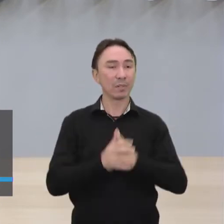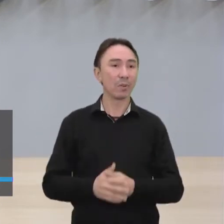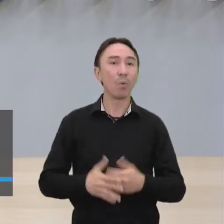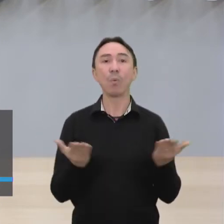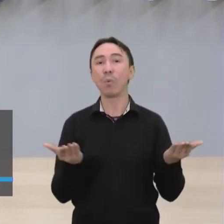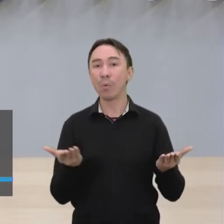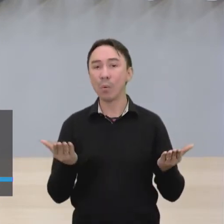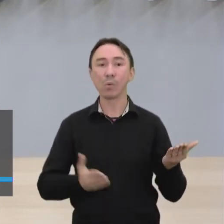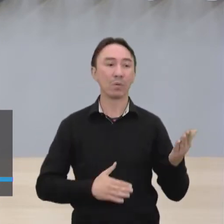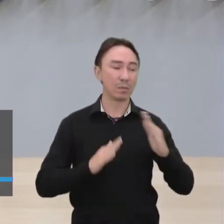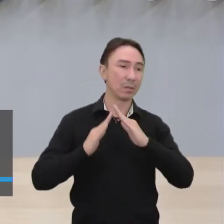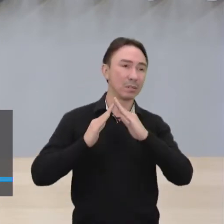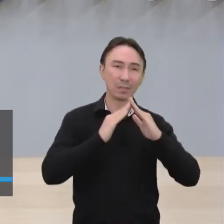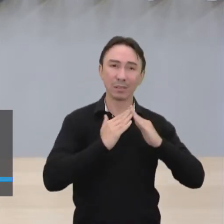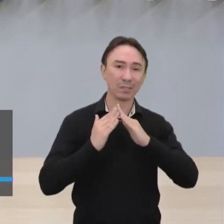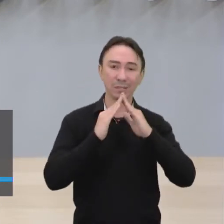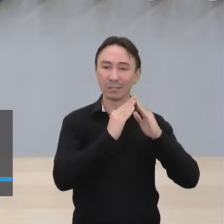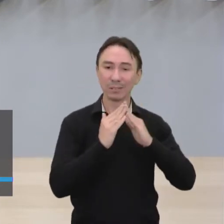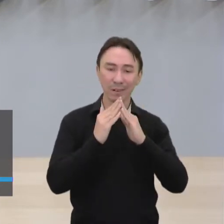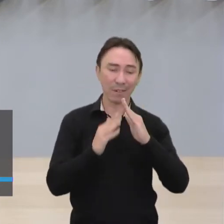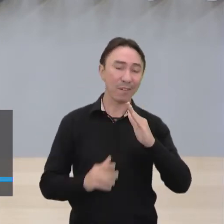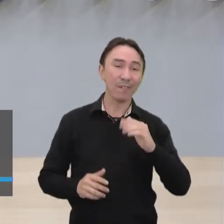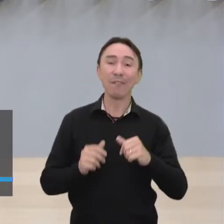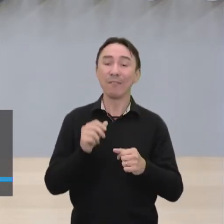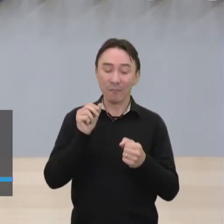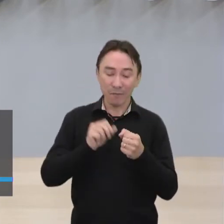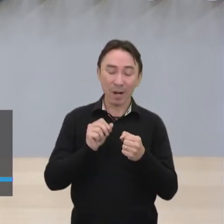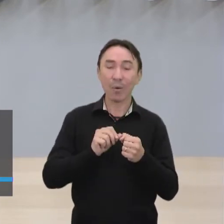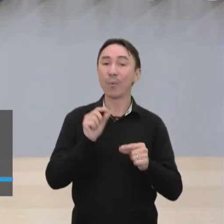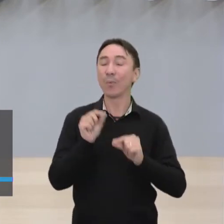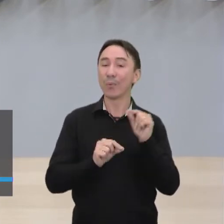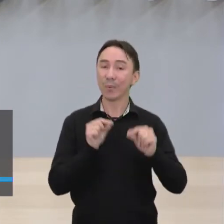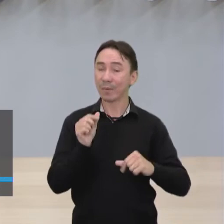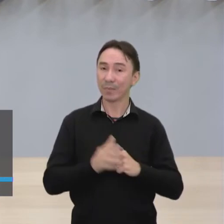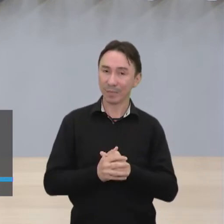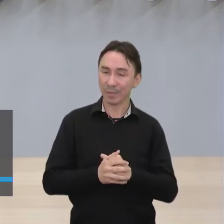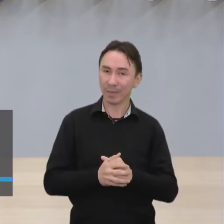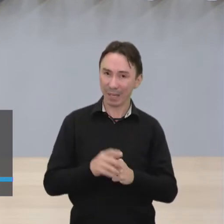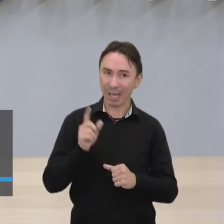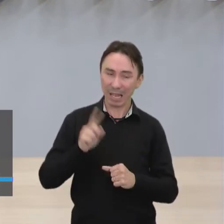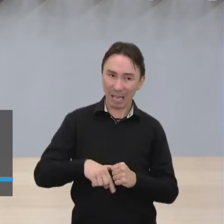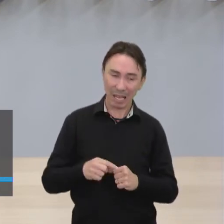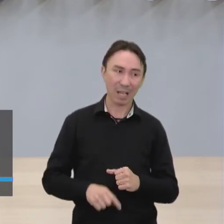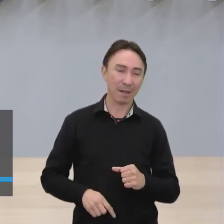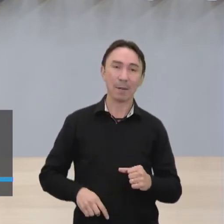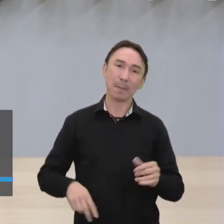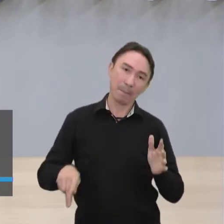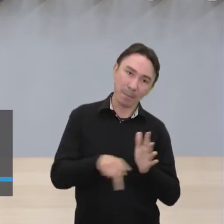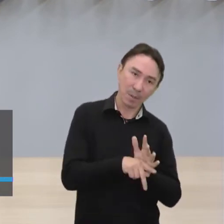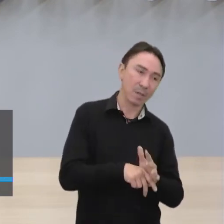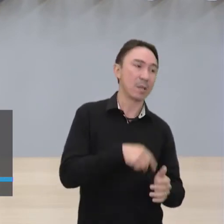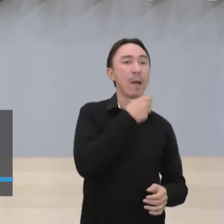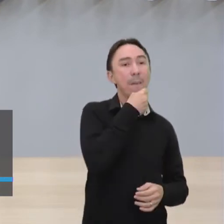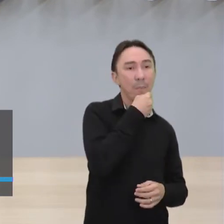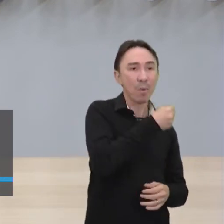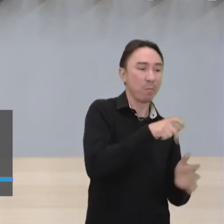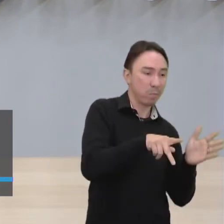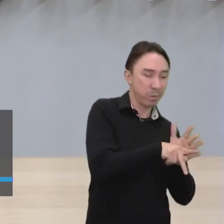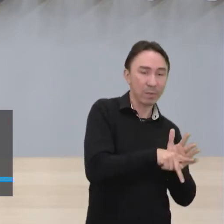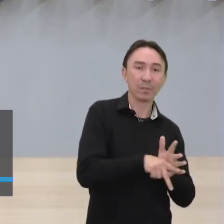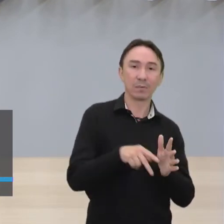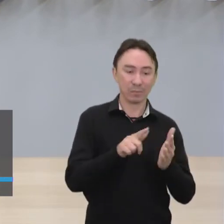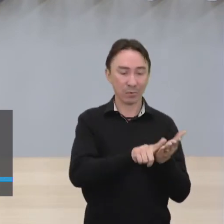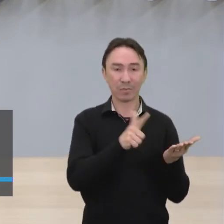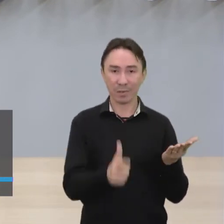jornalismo, como o próprio professor disse, não é feito por repórteres ou jornalistas da Folha, mas a Folha acabou